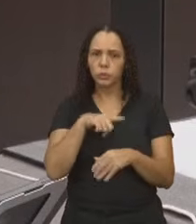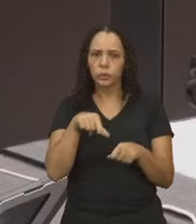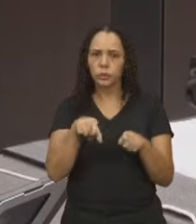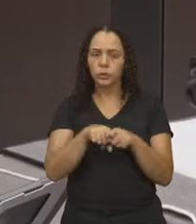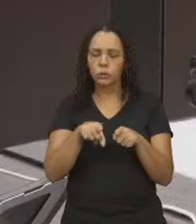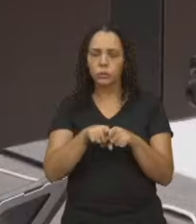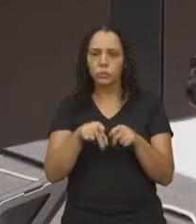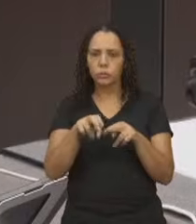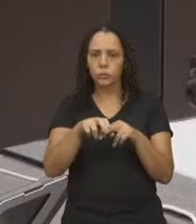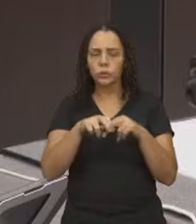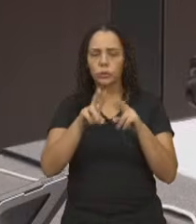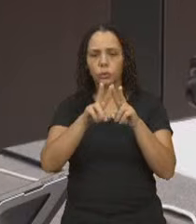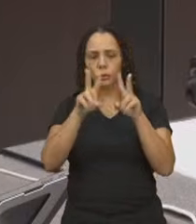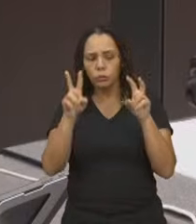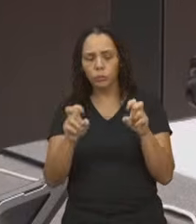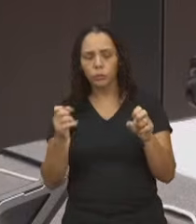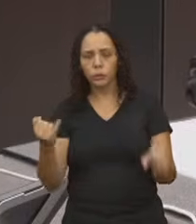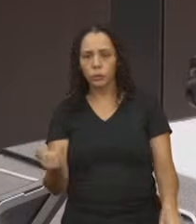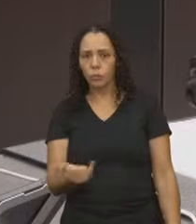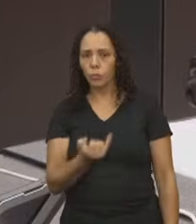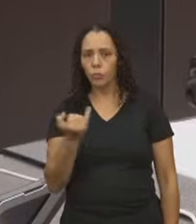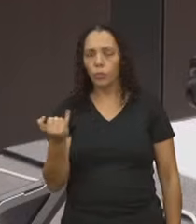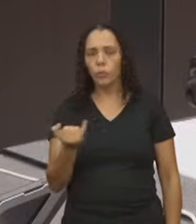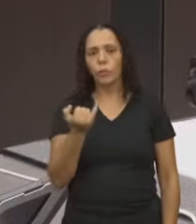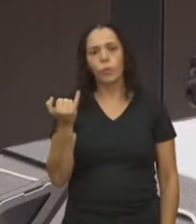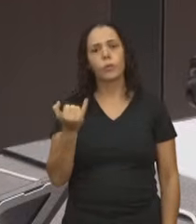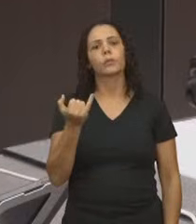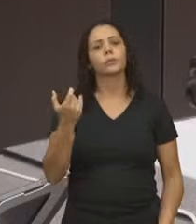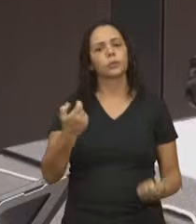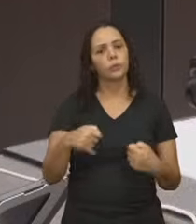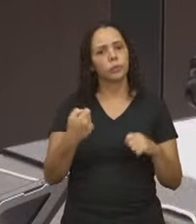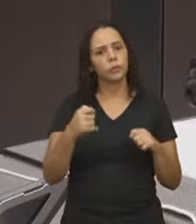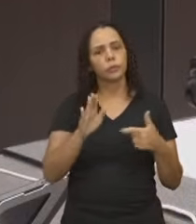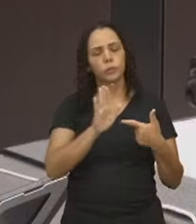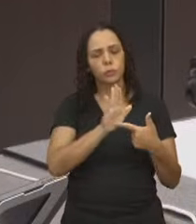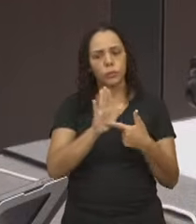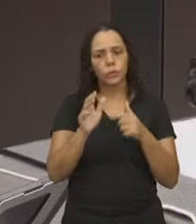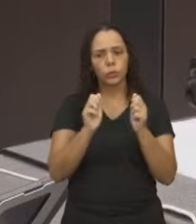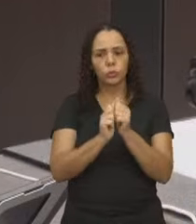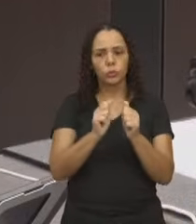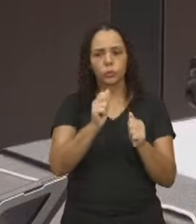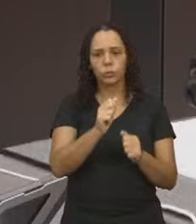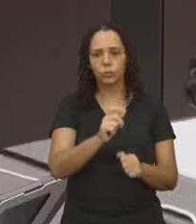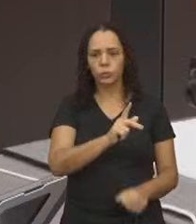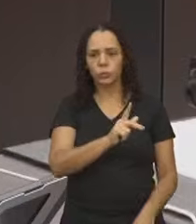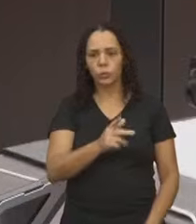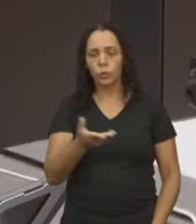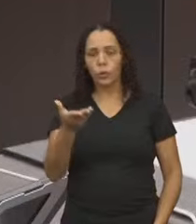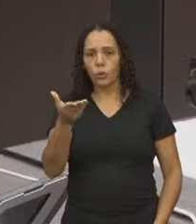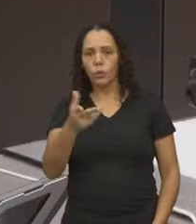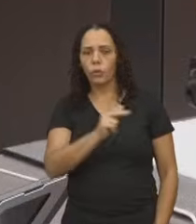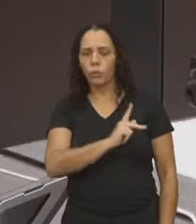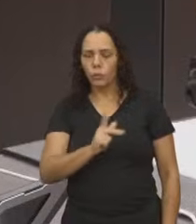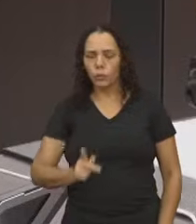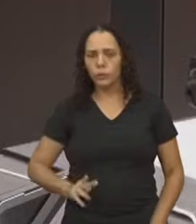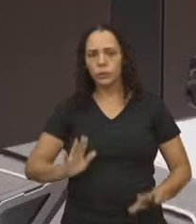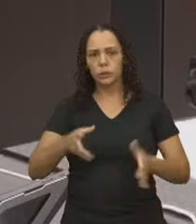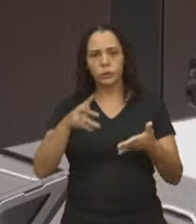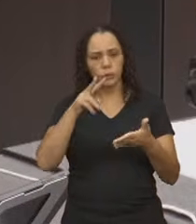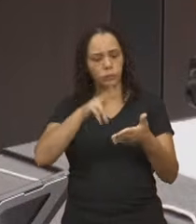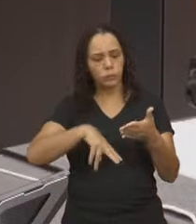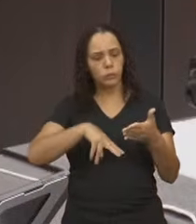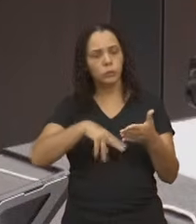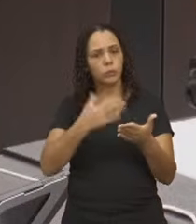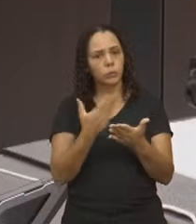é um tema de grande importância aí que não podíamos deixar passar, juntamente com o presidente também, que já analisou os documentos aí também. Então, por